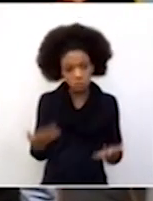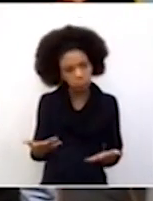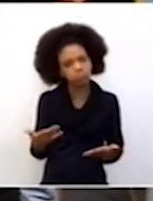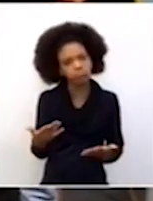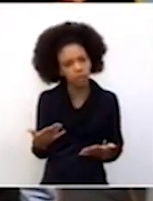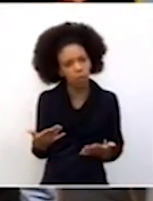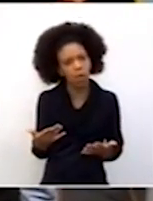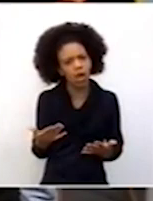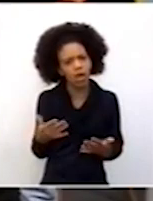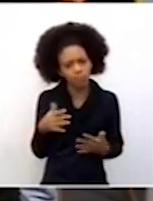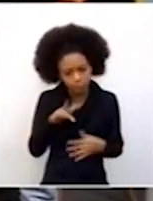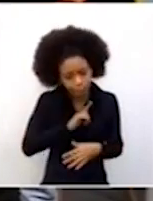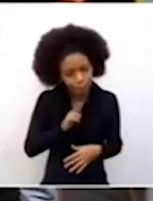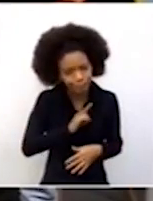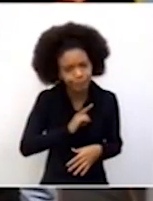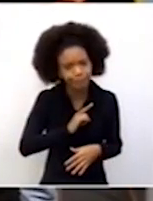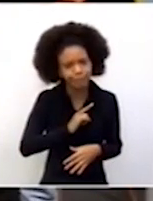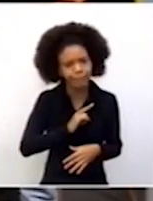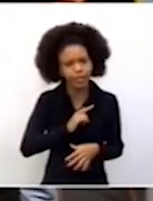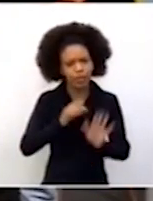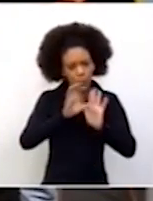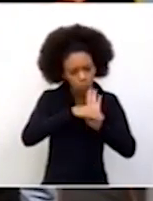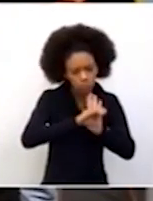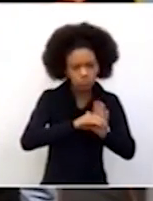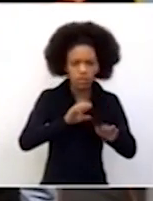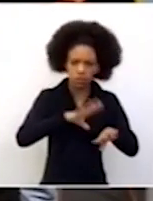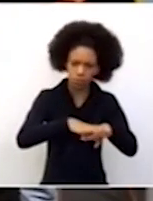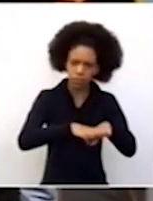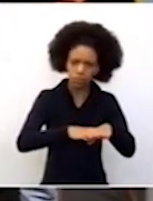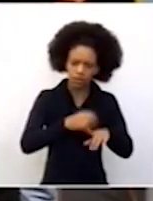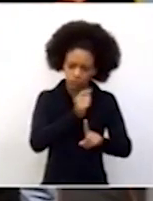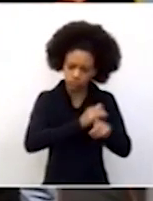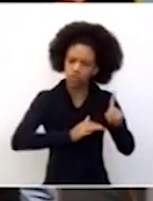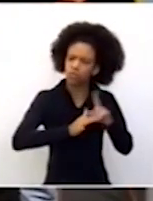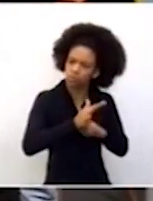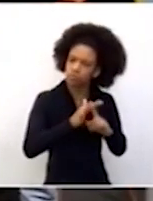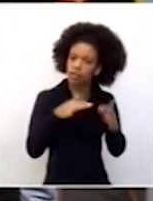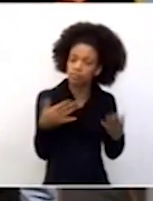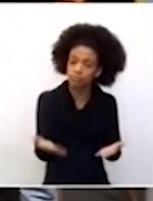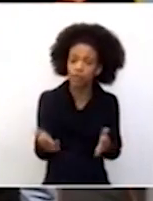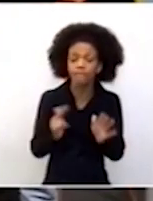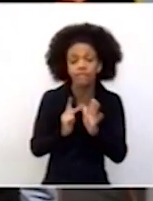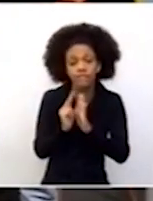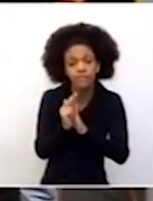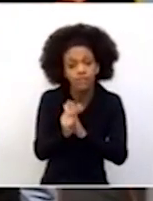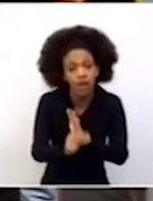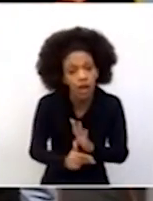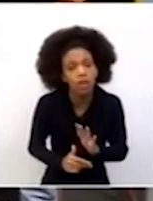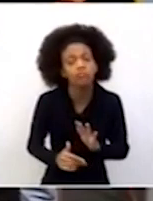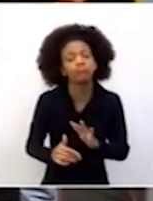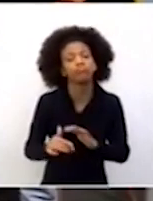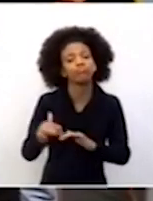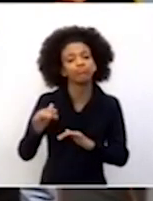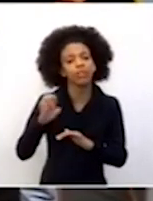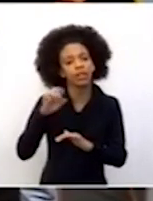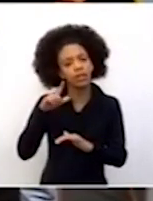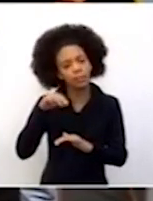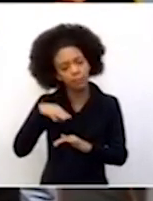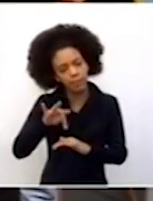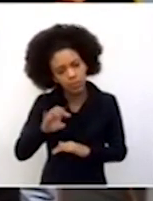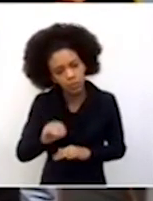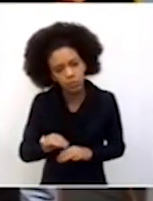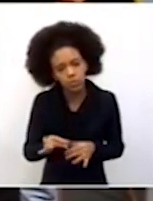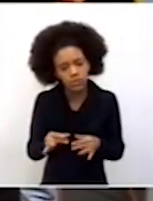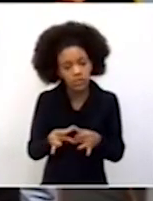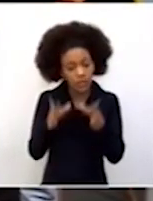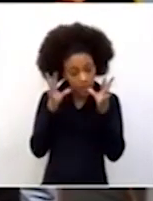nessa perspectiva? Ou seja, a contribuição da matemática na sociedade, né? Tá vendo? Nós temos aí vários vários elementos que é destacado,